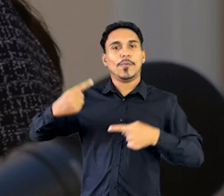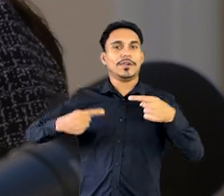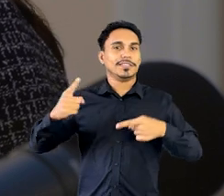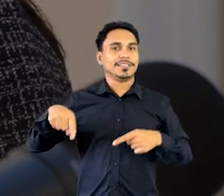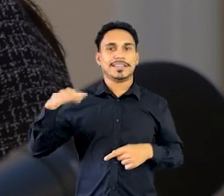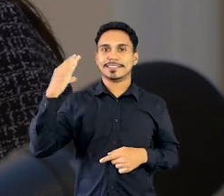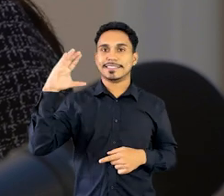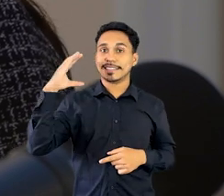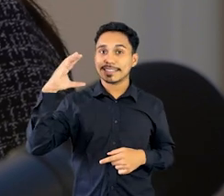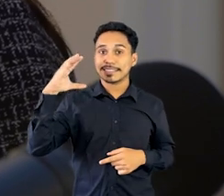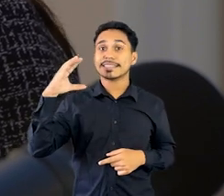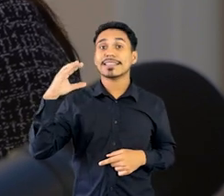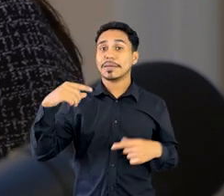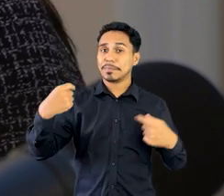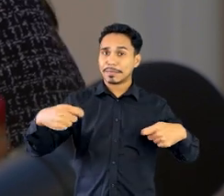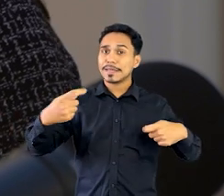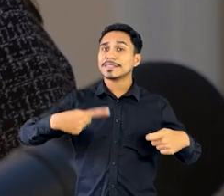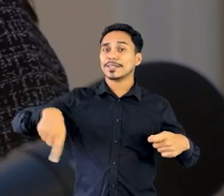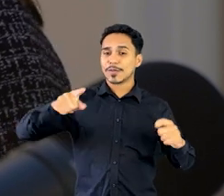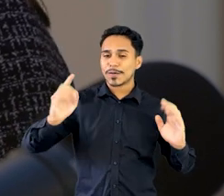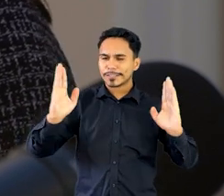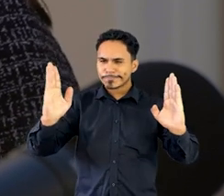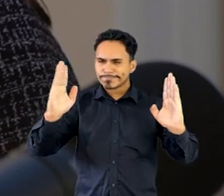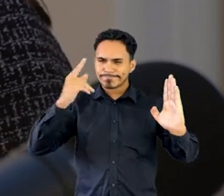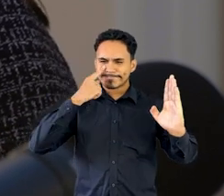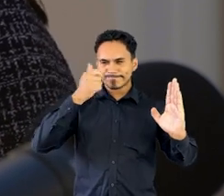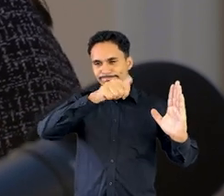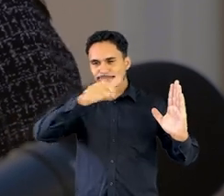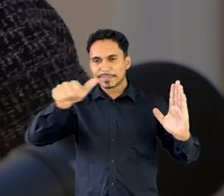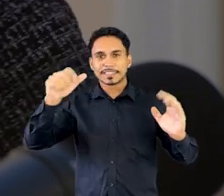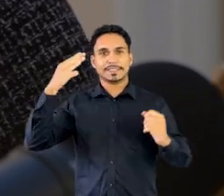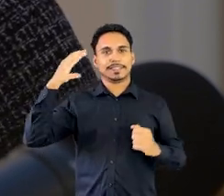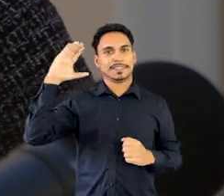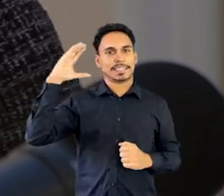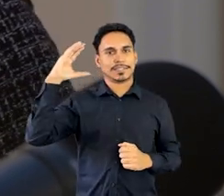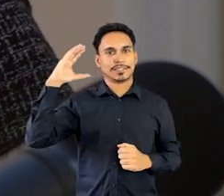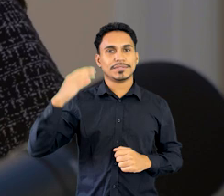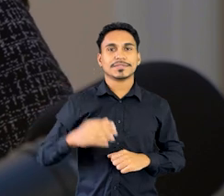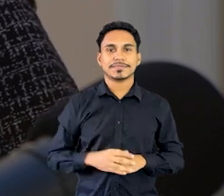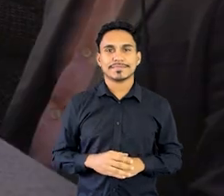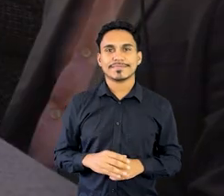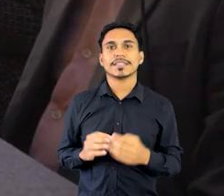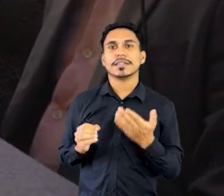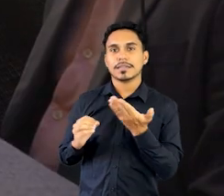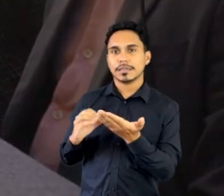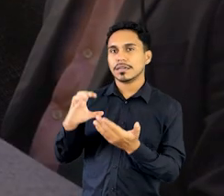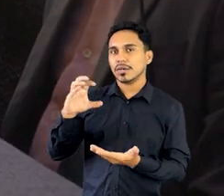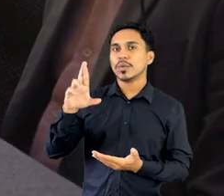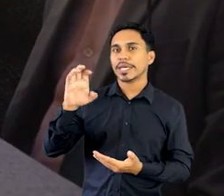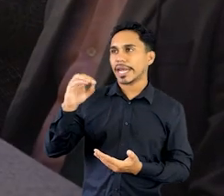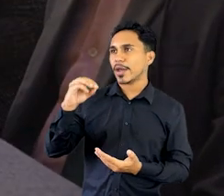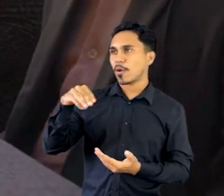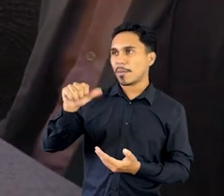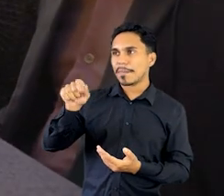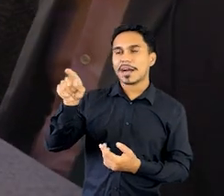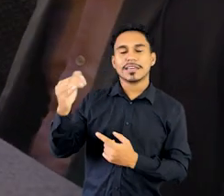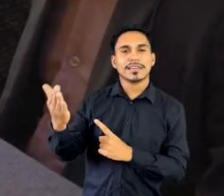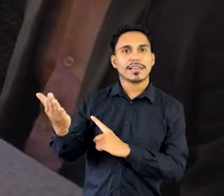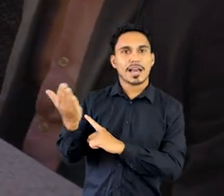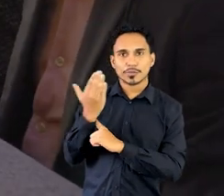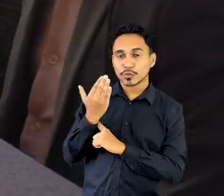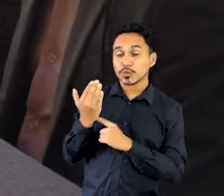política ela é uma ciência Então ela exige da gente essa leitura de dados a gente aprende muito muito com crumar nesse